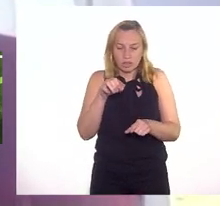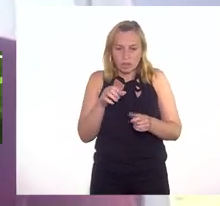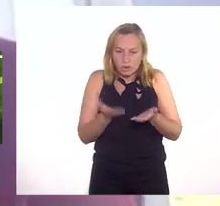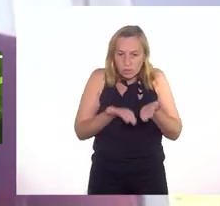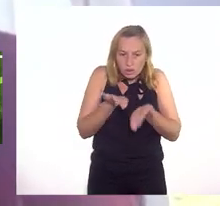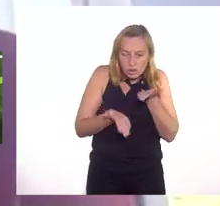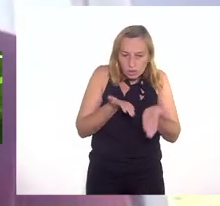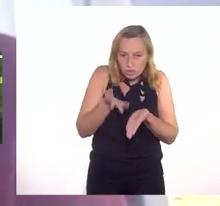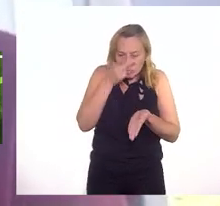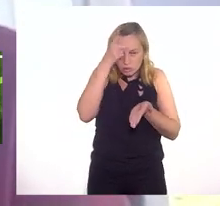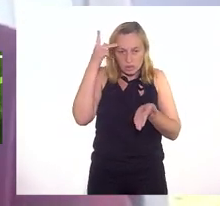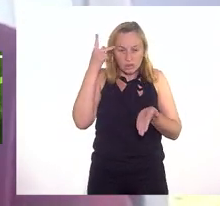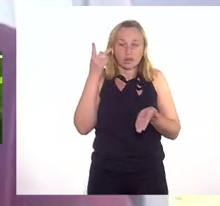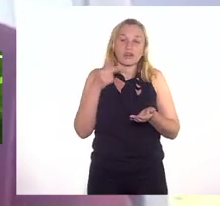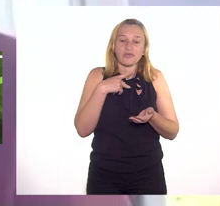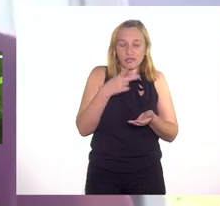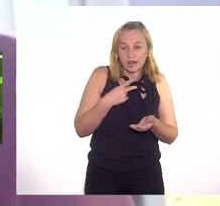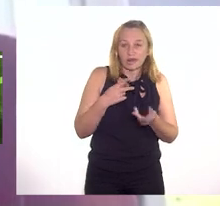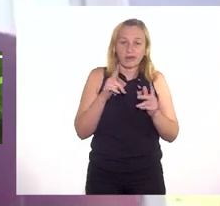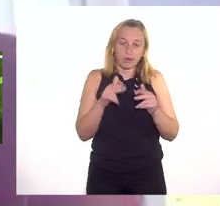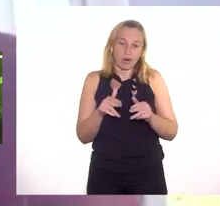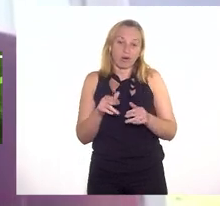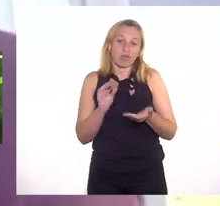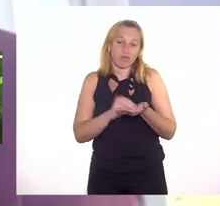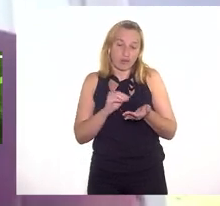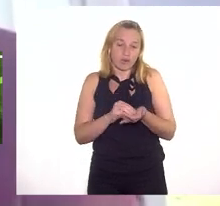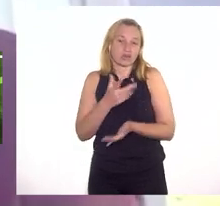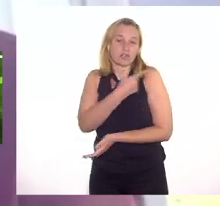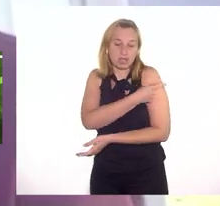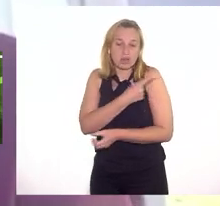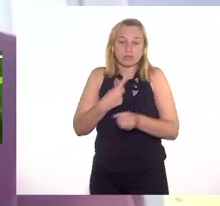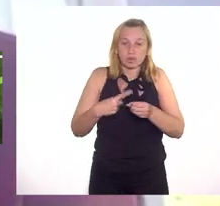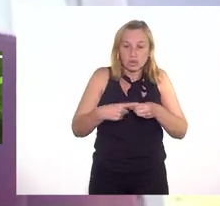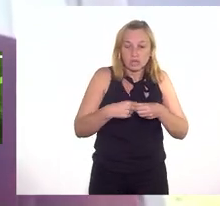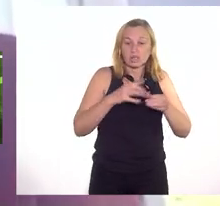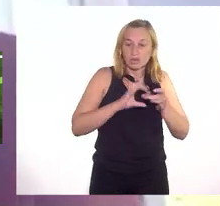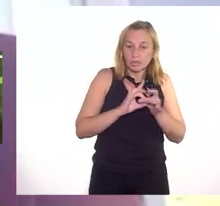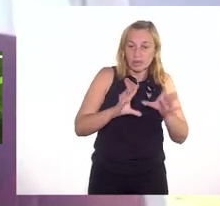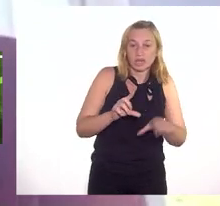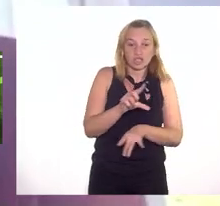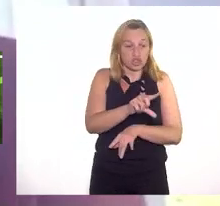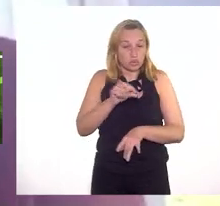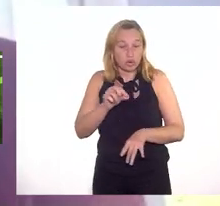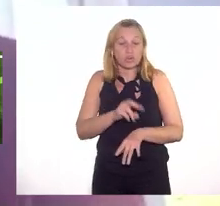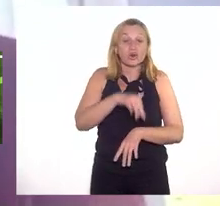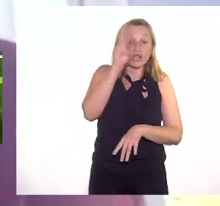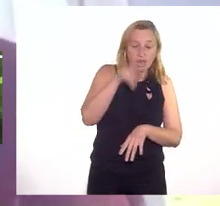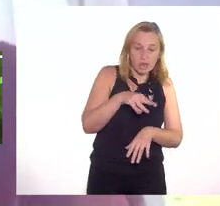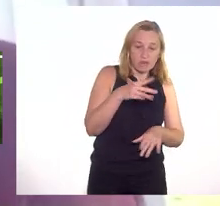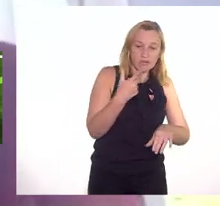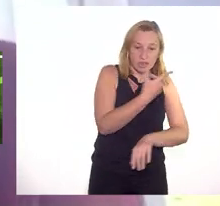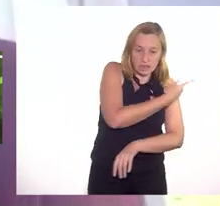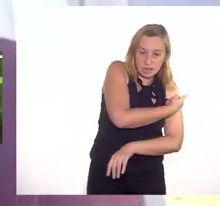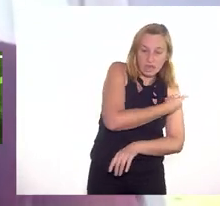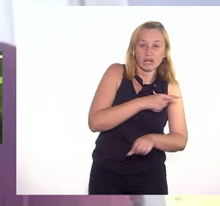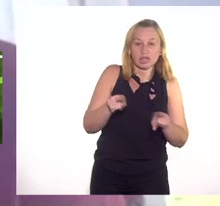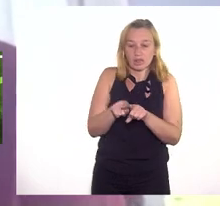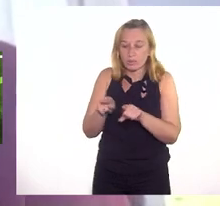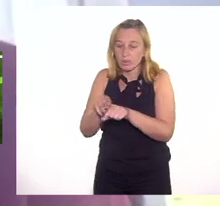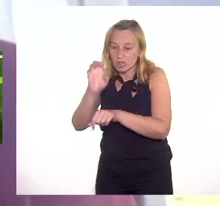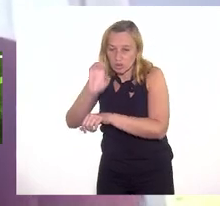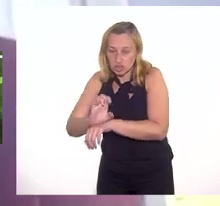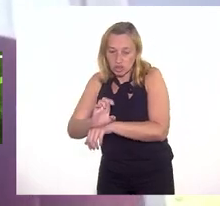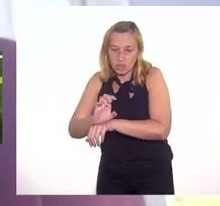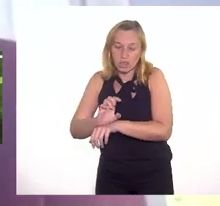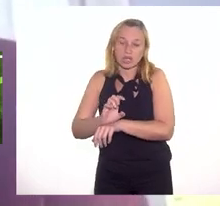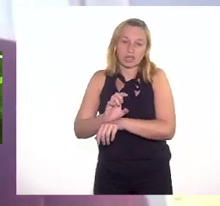a escassez de vacina. Embora o município tenha autonomia para definir quem vai vacinar, assim como o Estado também, para fazer o